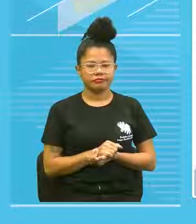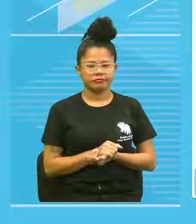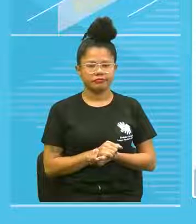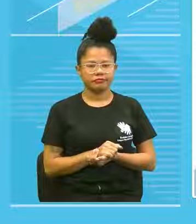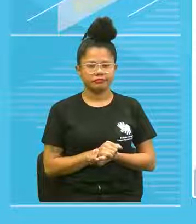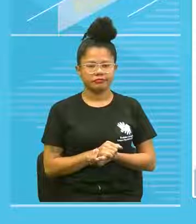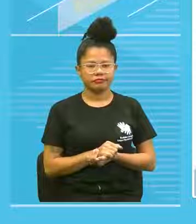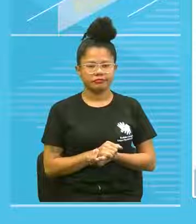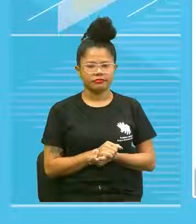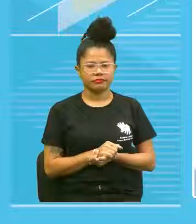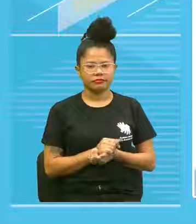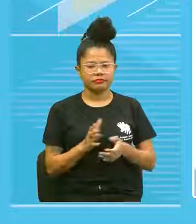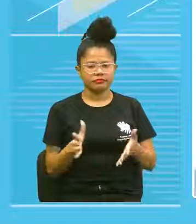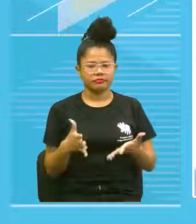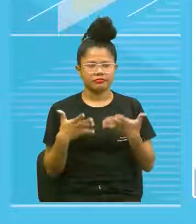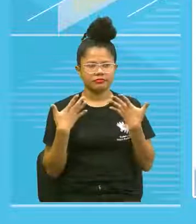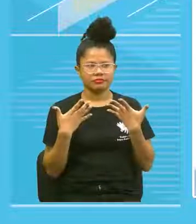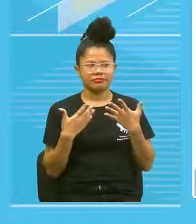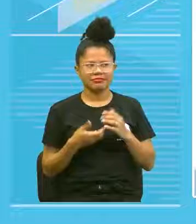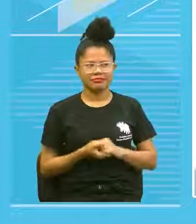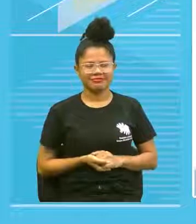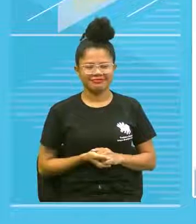quando dá agora atenção